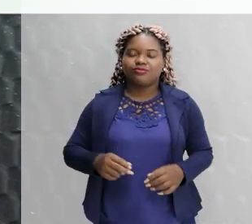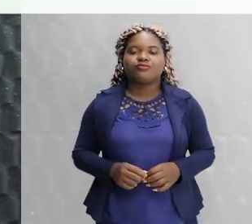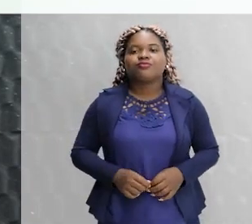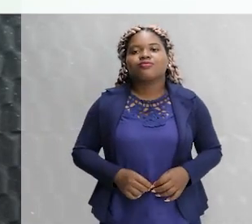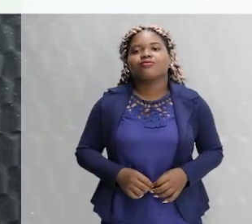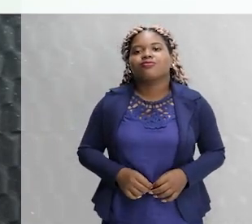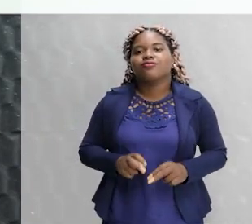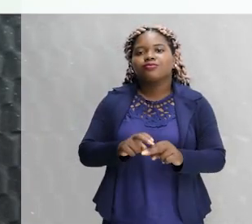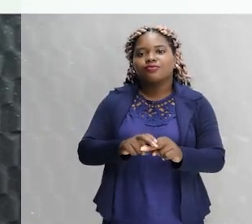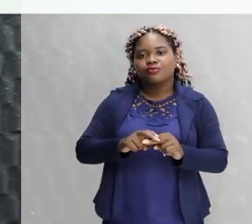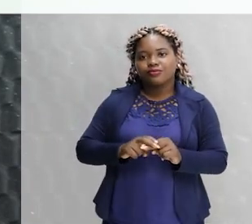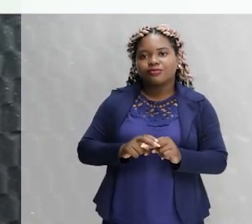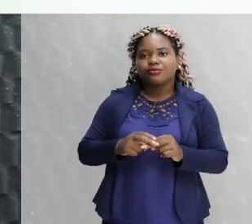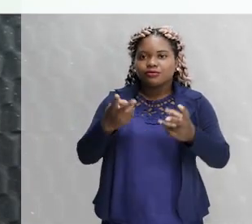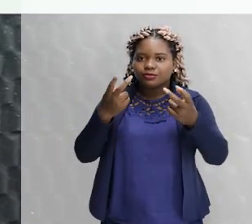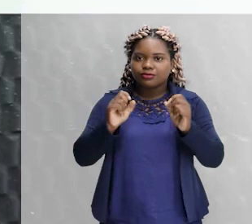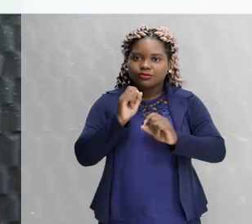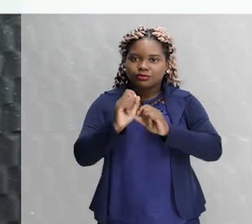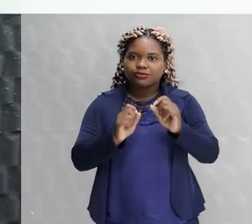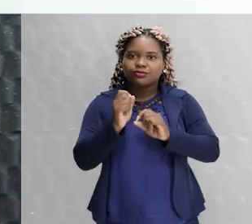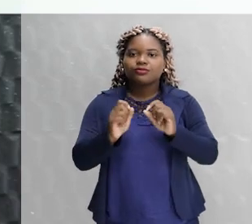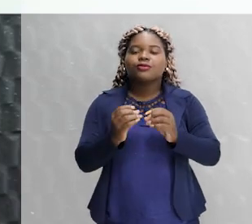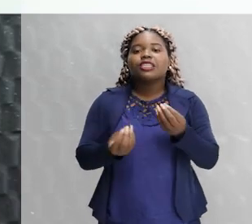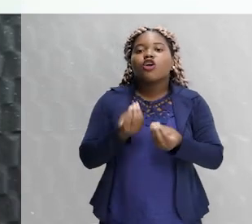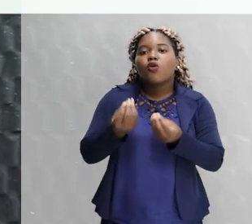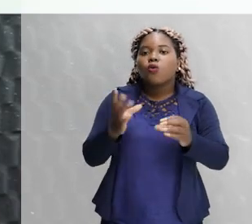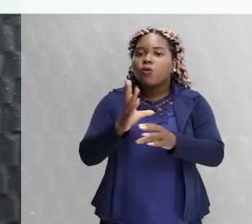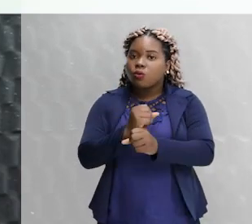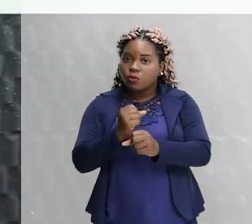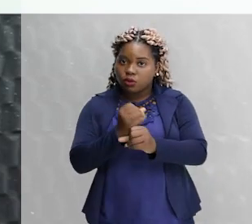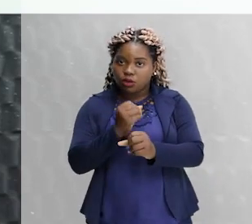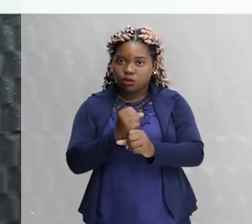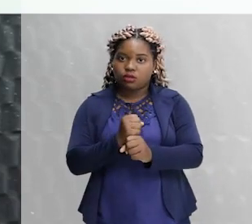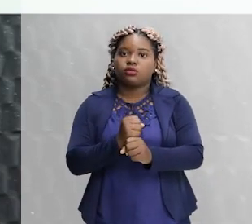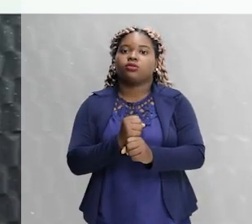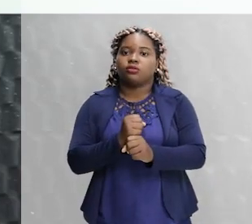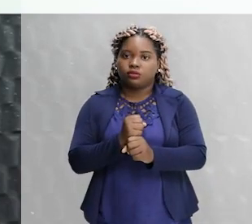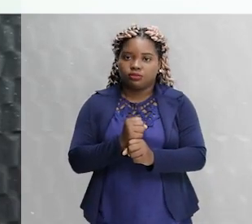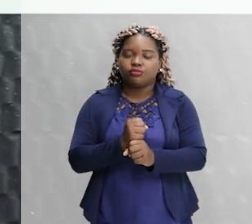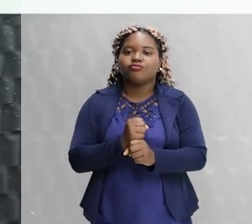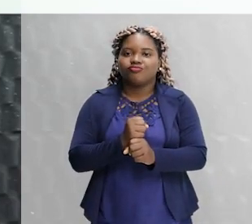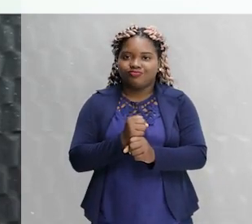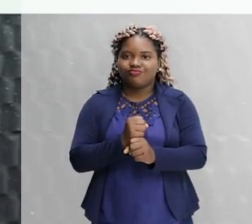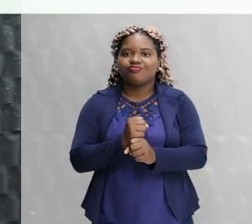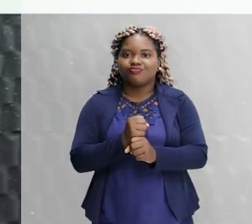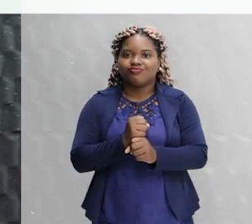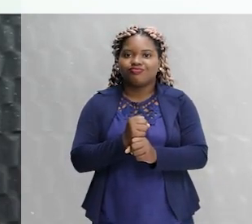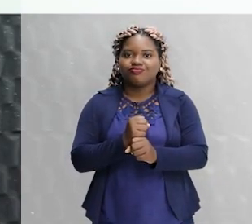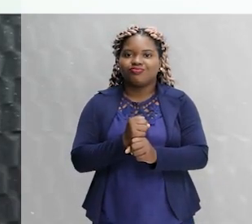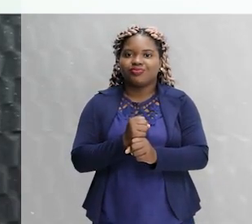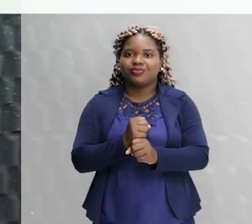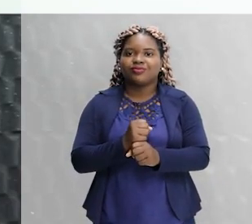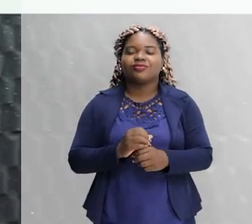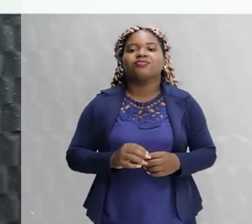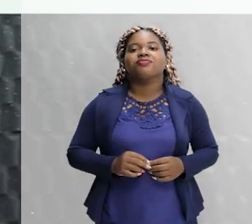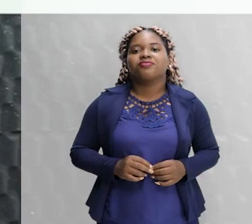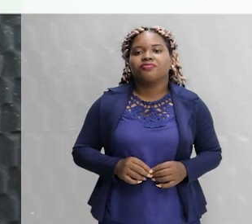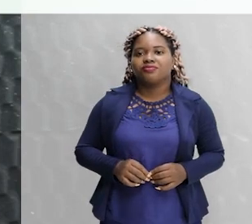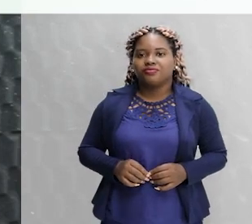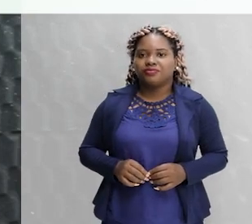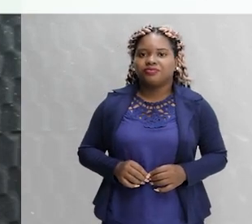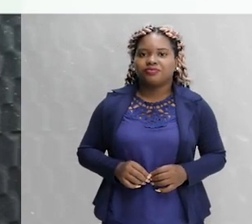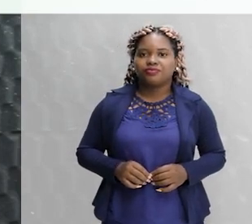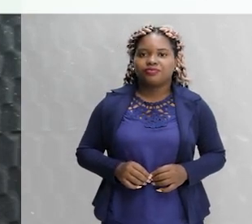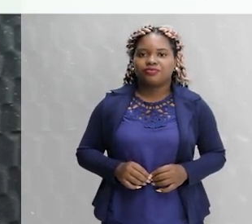Então, veja bem como foi formado o meu numerador. Tá? O somatório do produto do número pelo seu